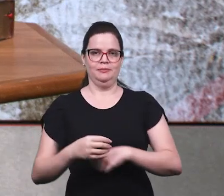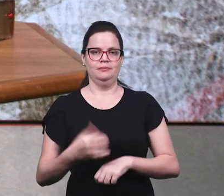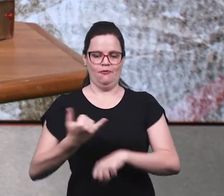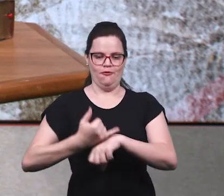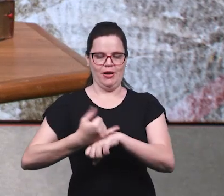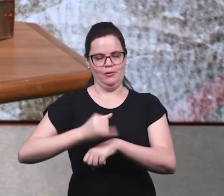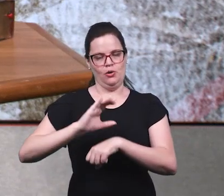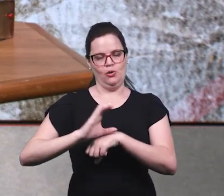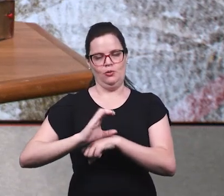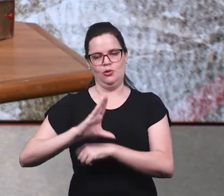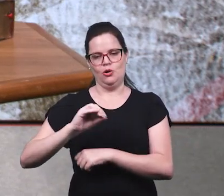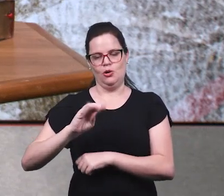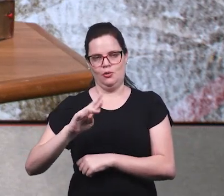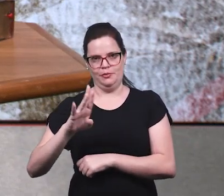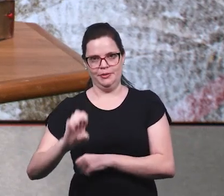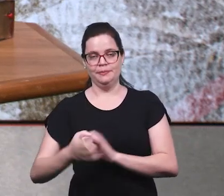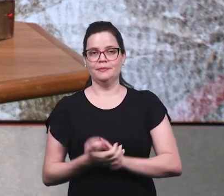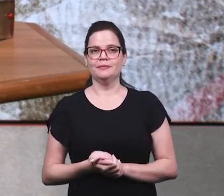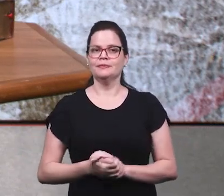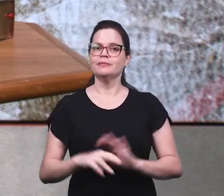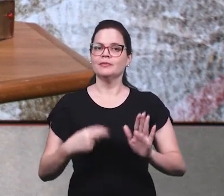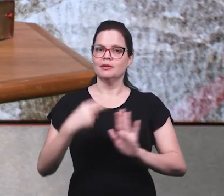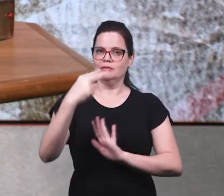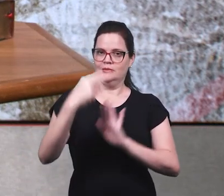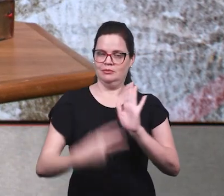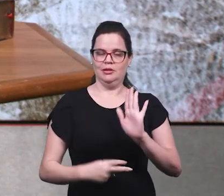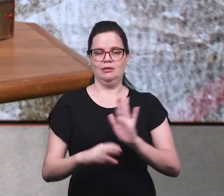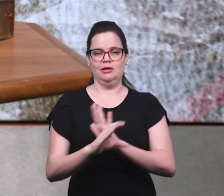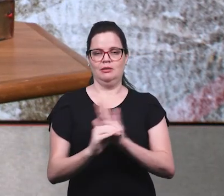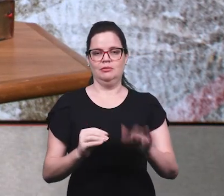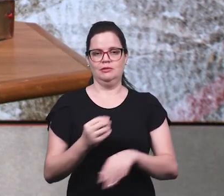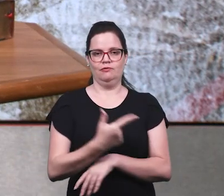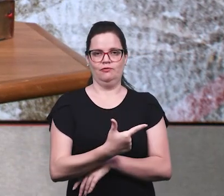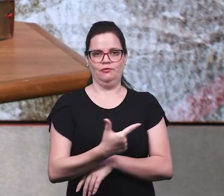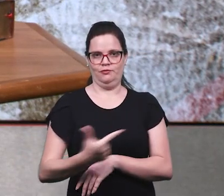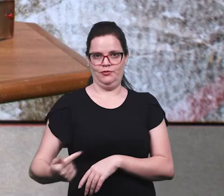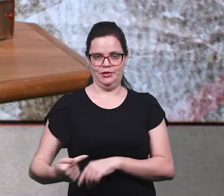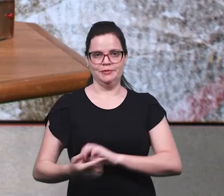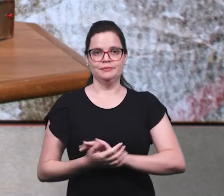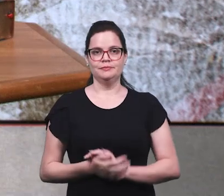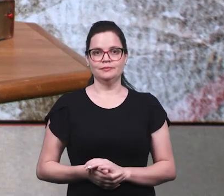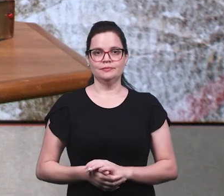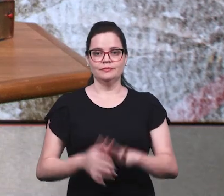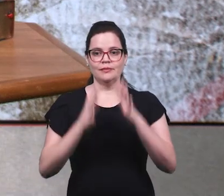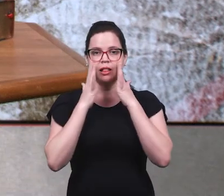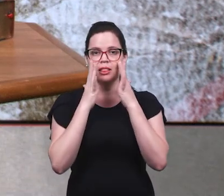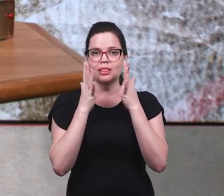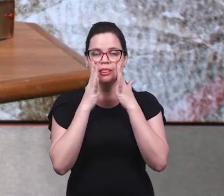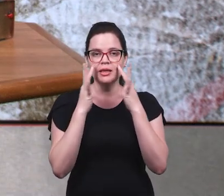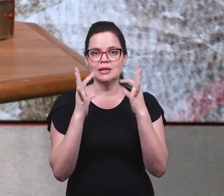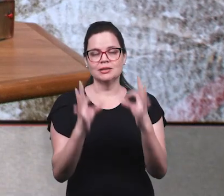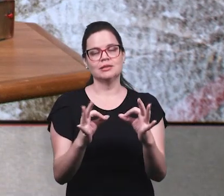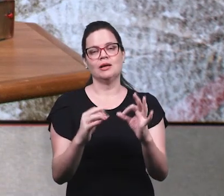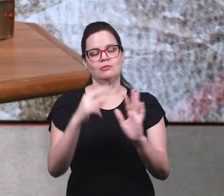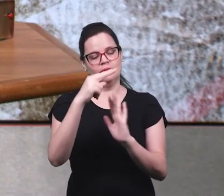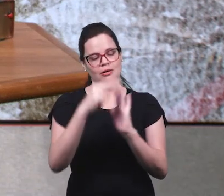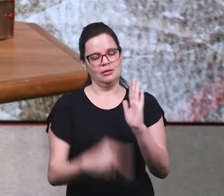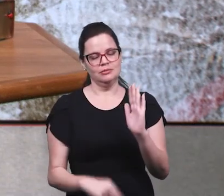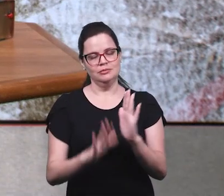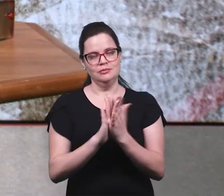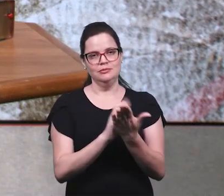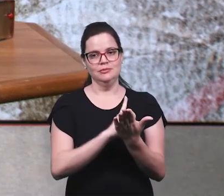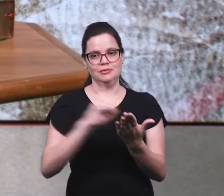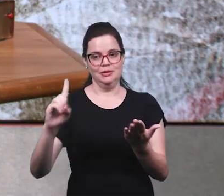aqui o capítulo 27 e, mais uma vez, com a nossa atenção voltada aqui para a palavra de Deus, que